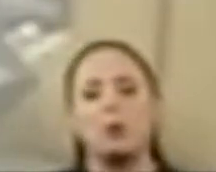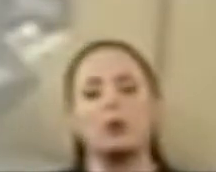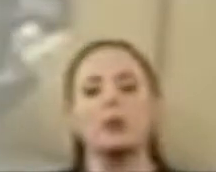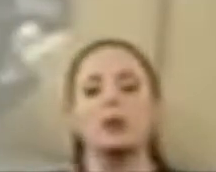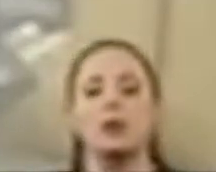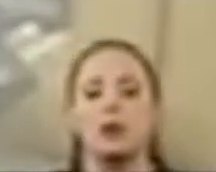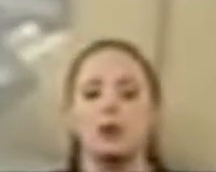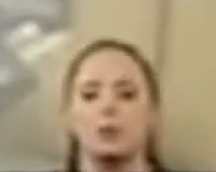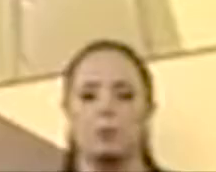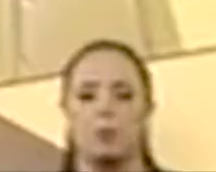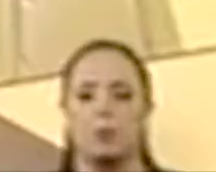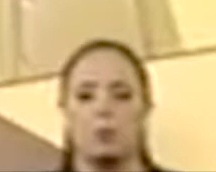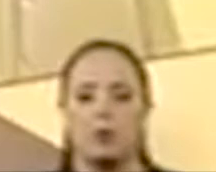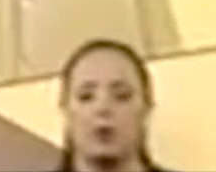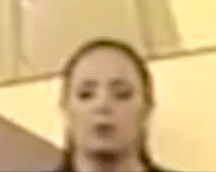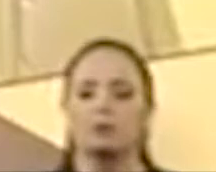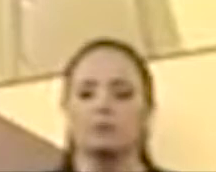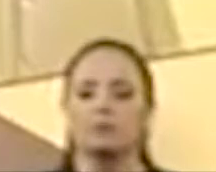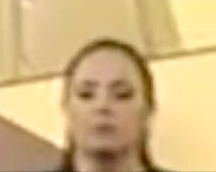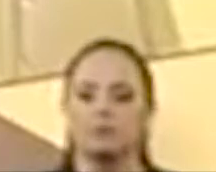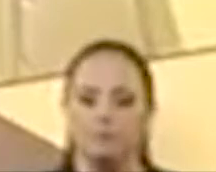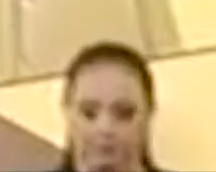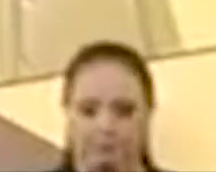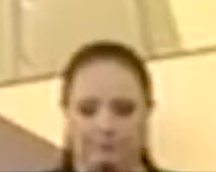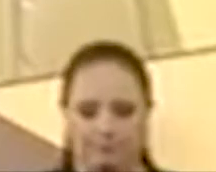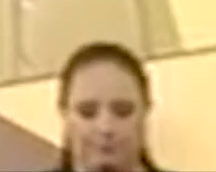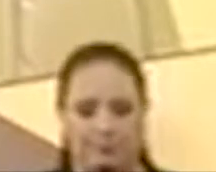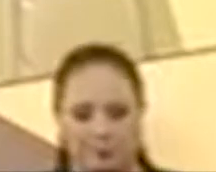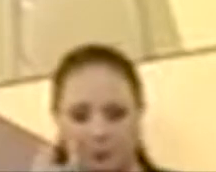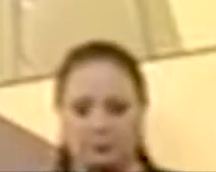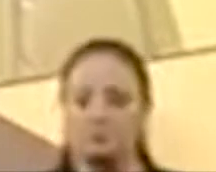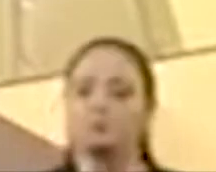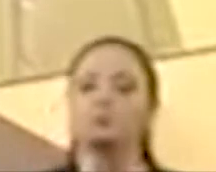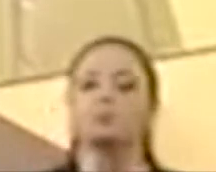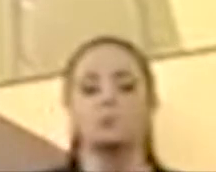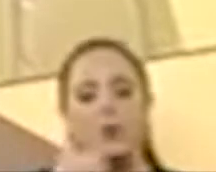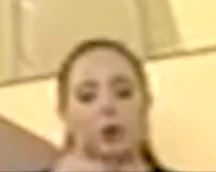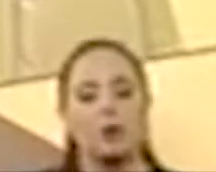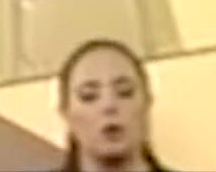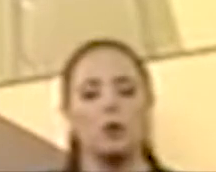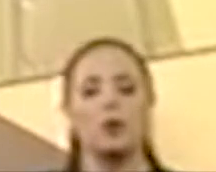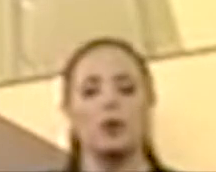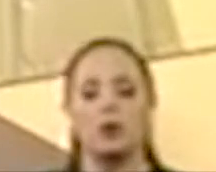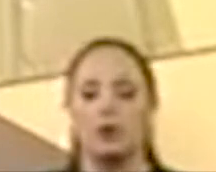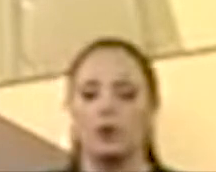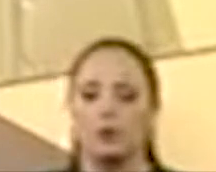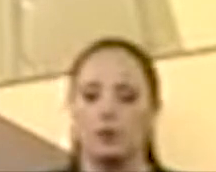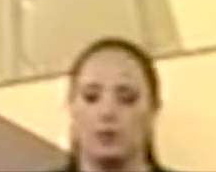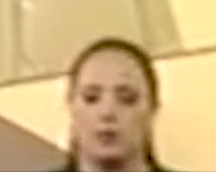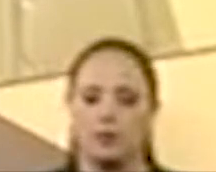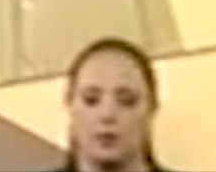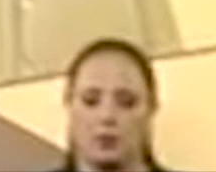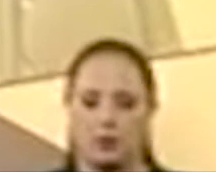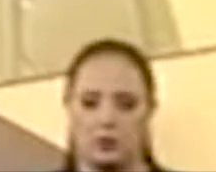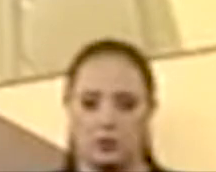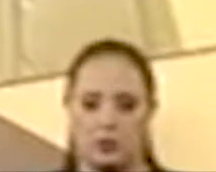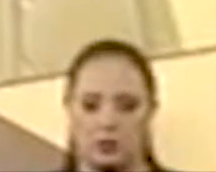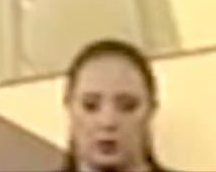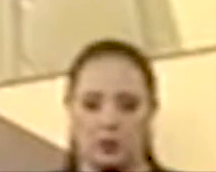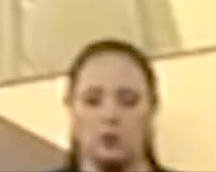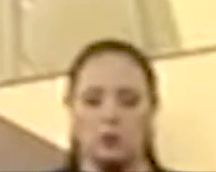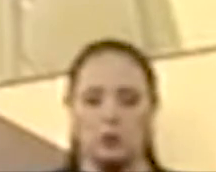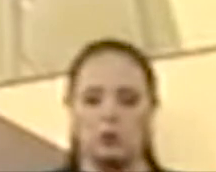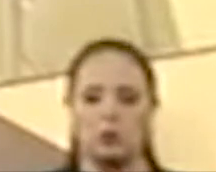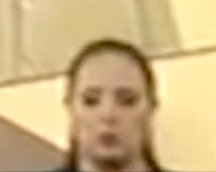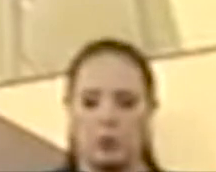seu significado mais amplo, para que possamos, consolidando o Estado de Direito, dentro da democracia, termos